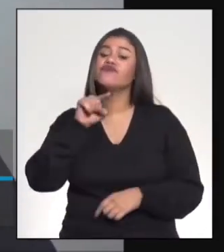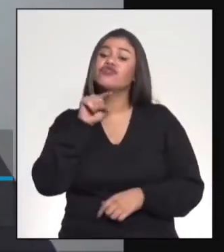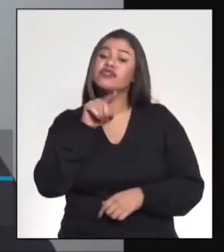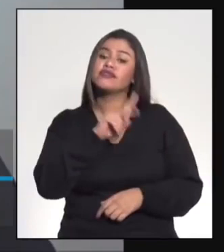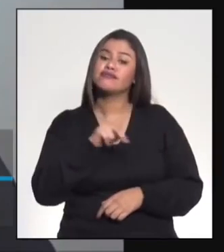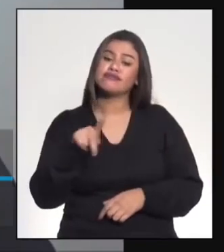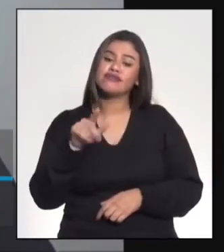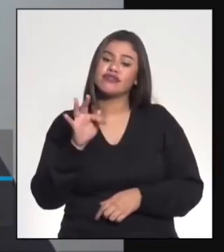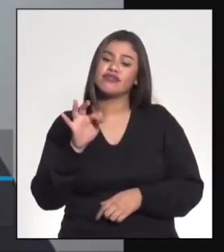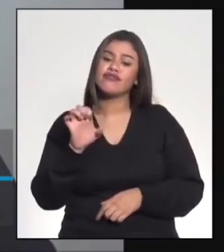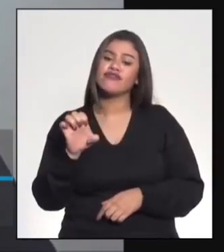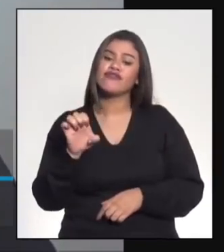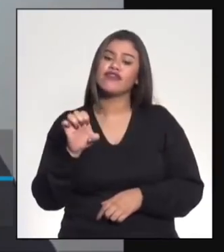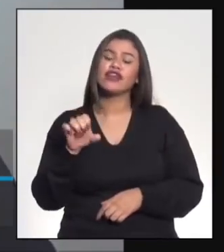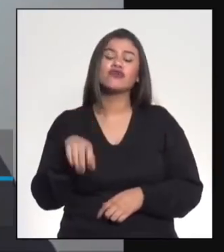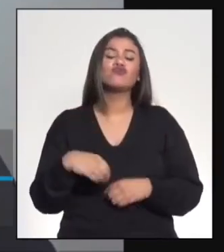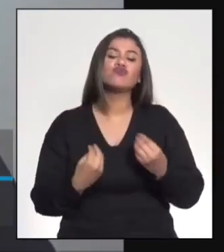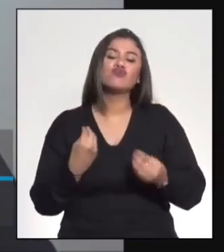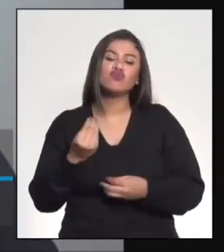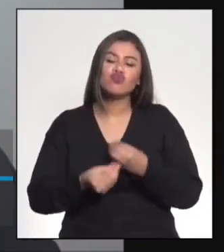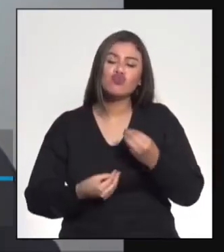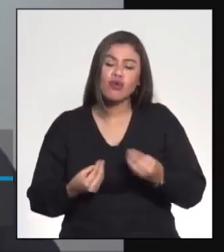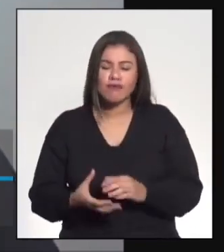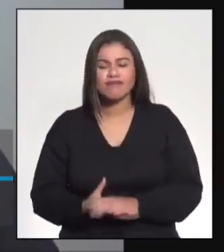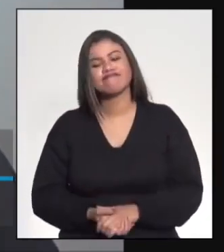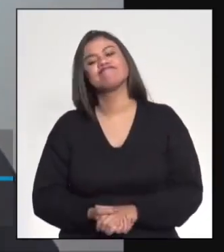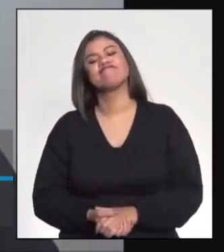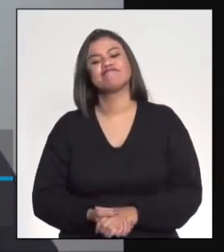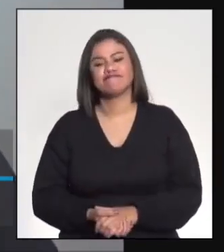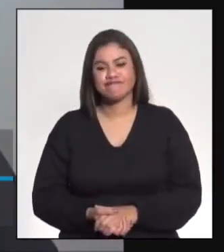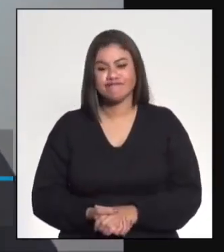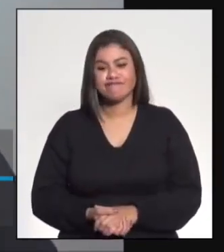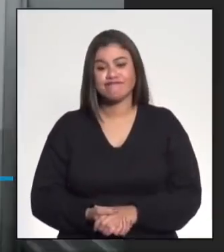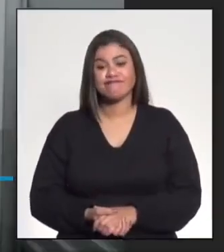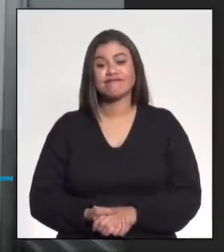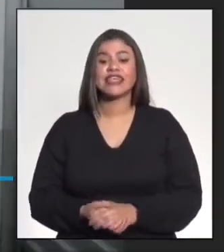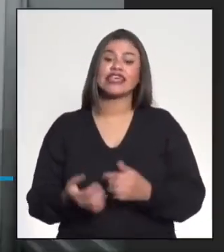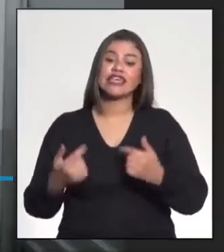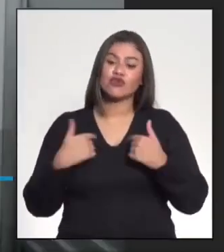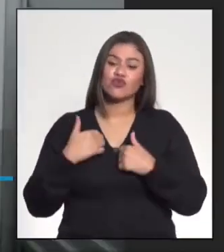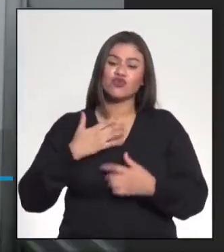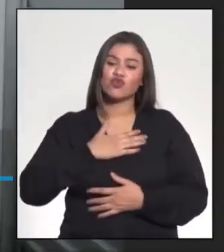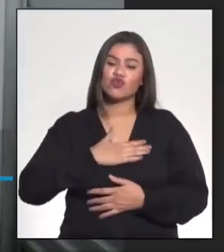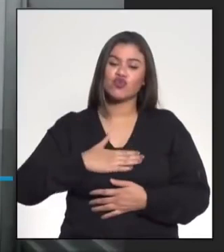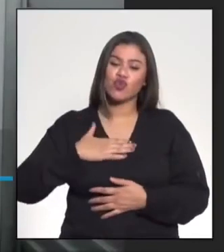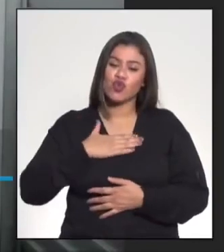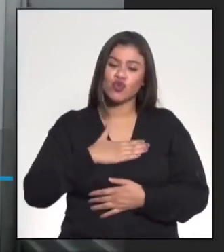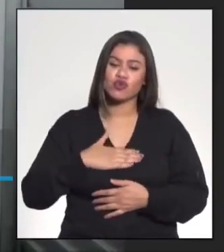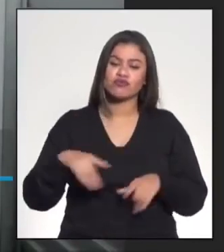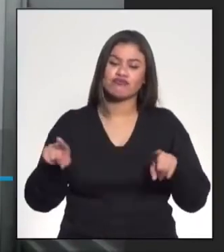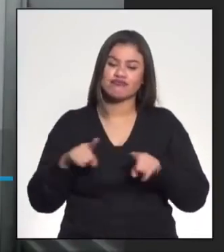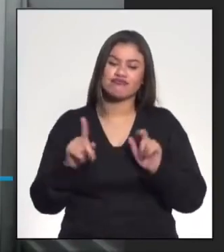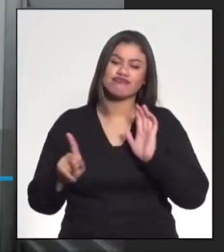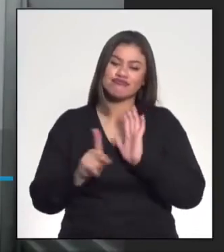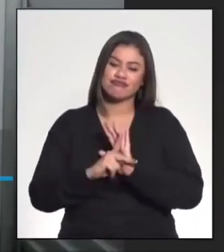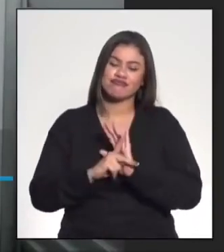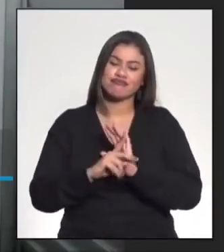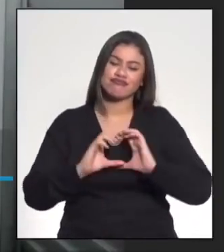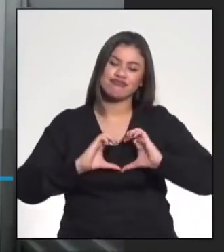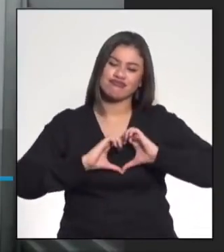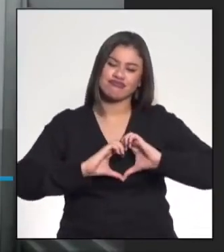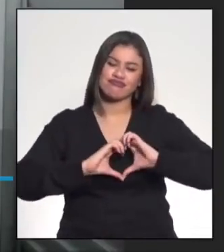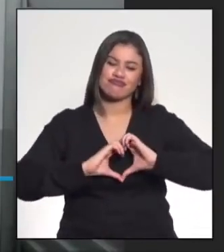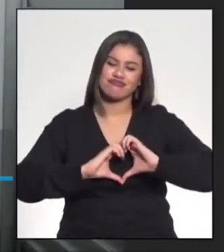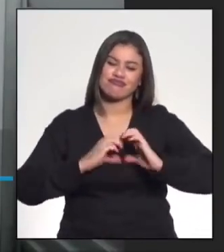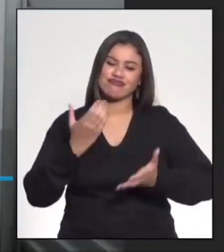Bom, pessoal, eu gosto da música Coração de Estudante, do